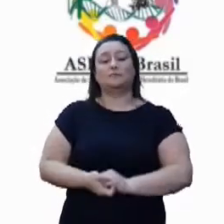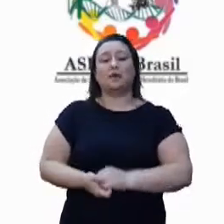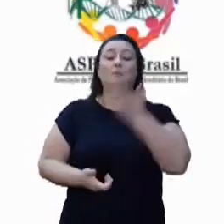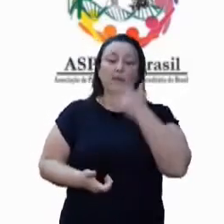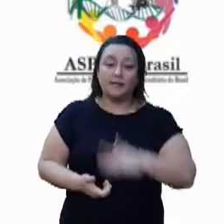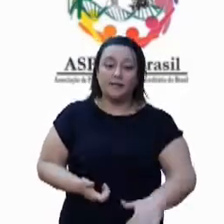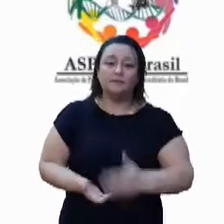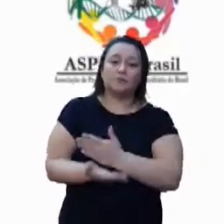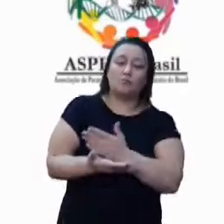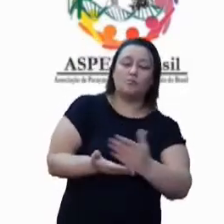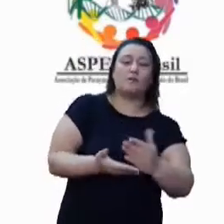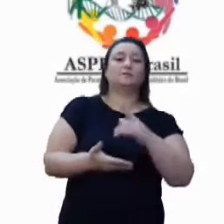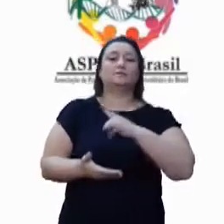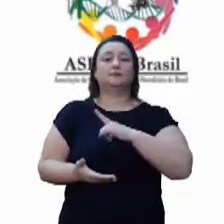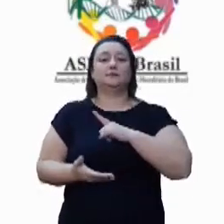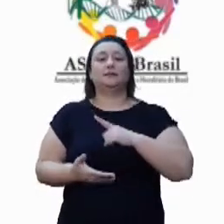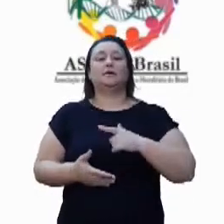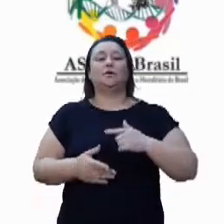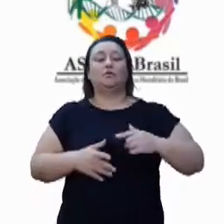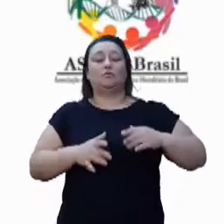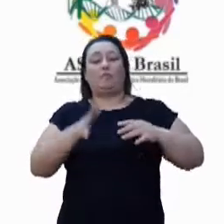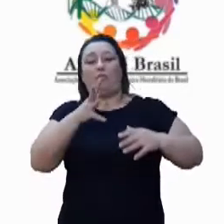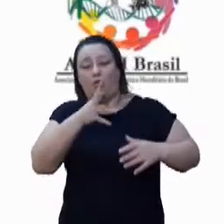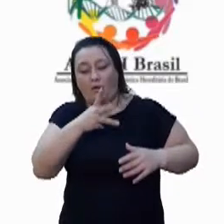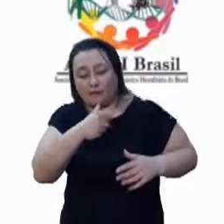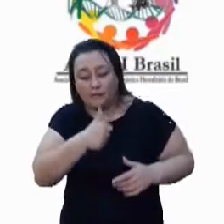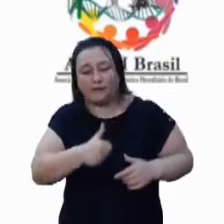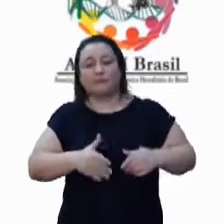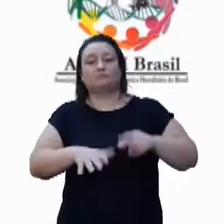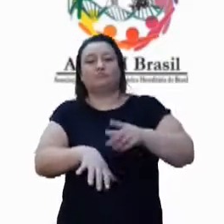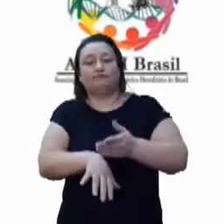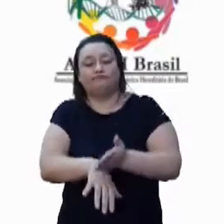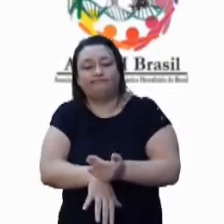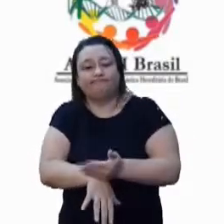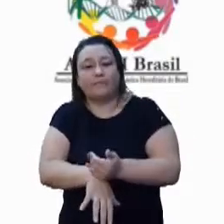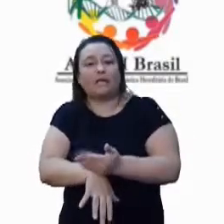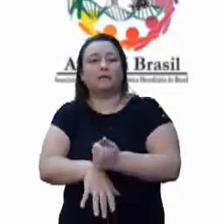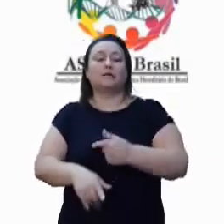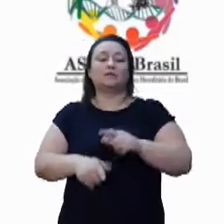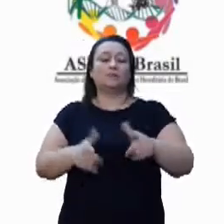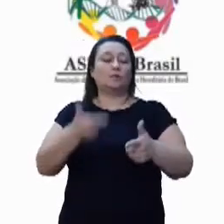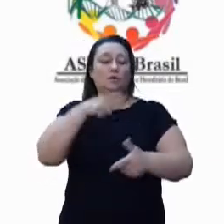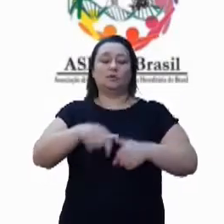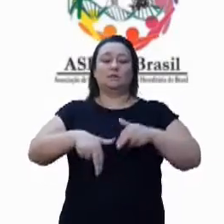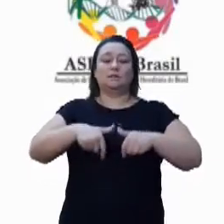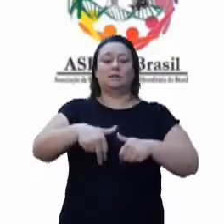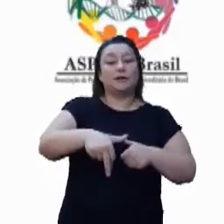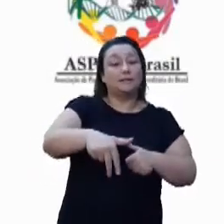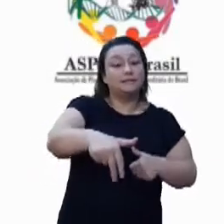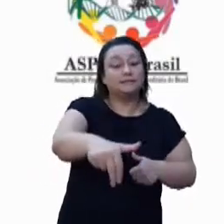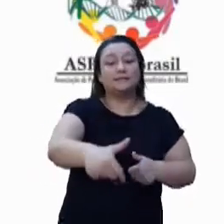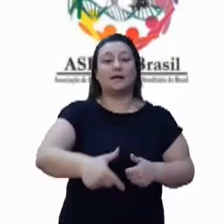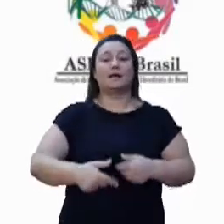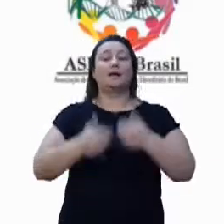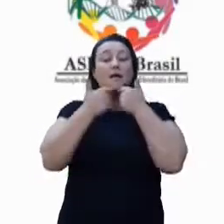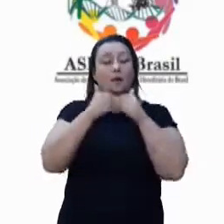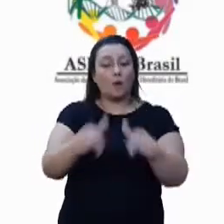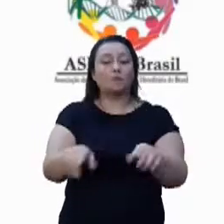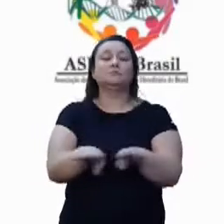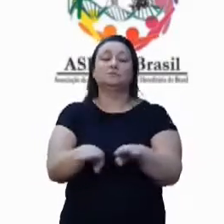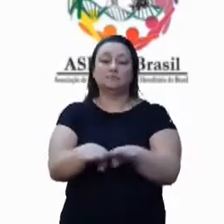que começa a ter um atraso de desenvolvimento motor, inicialmente um atraso para adquirir a linguagem,